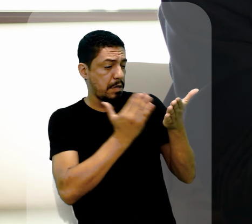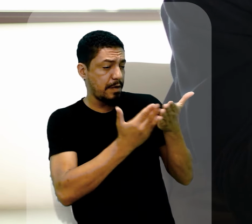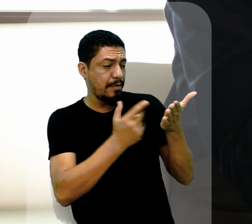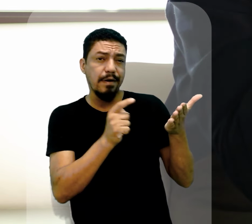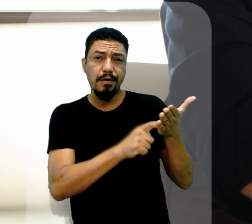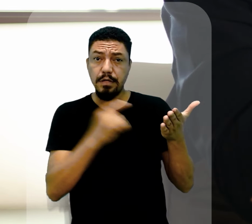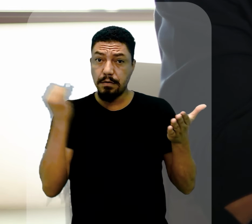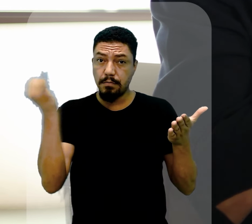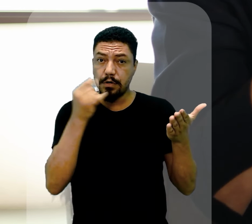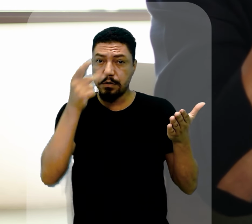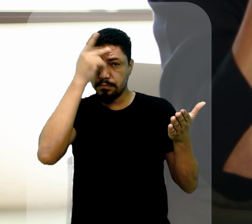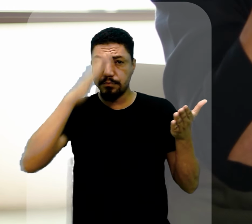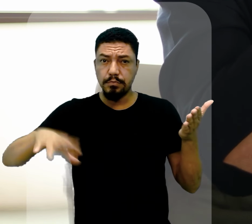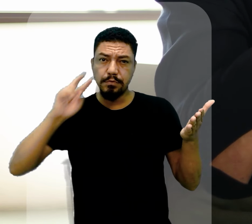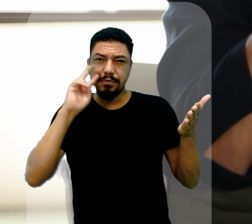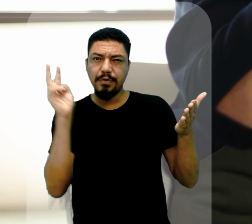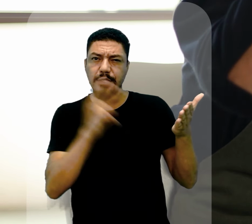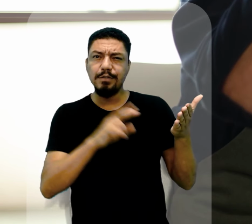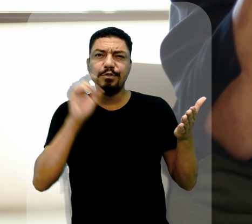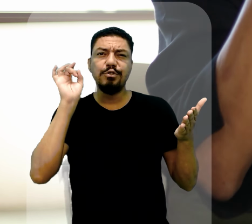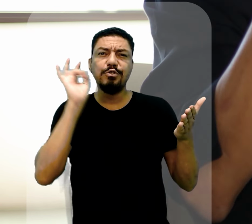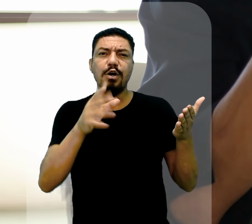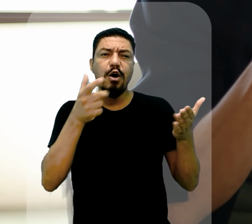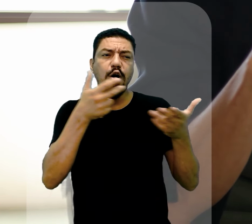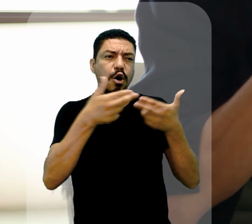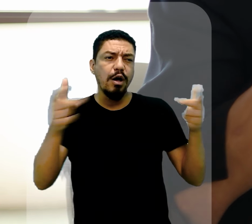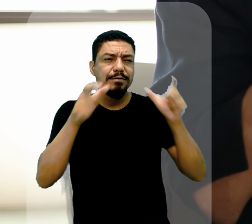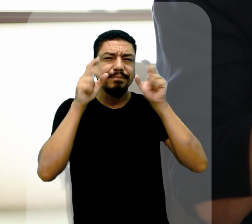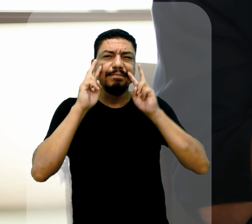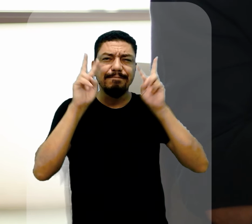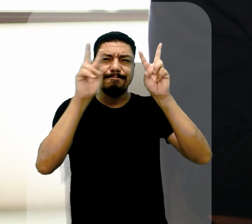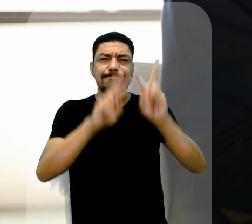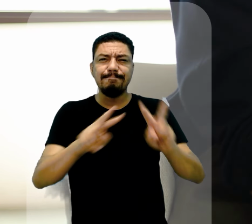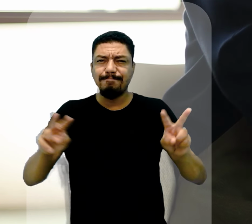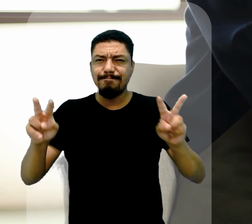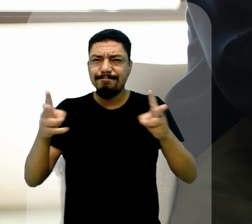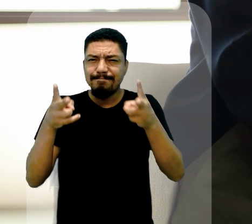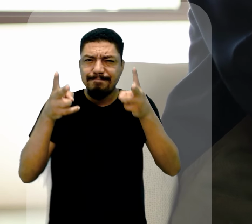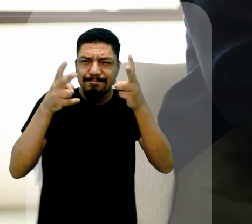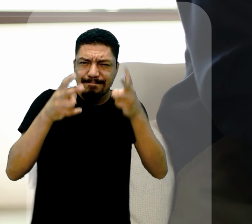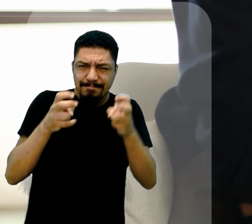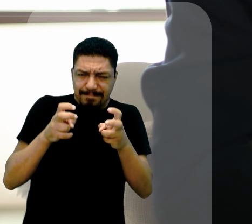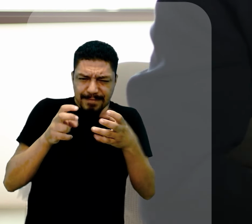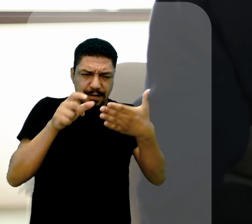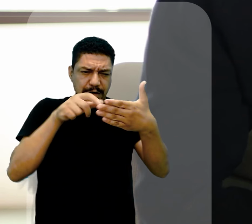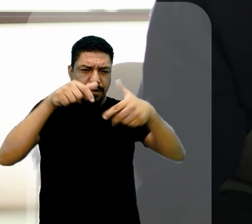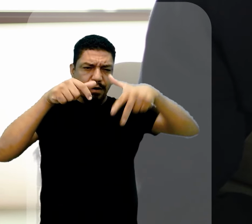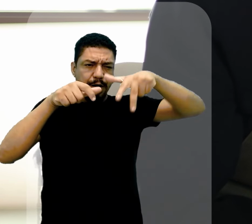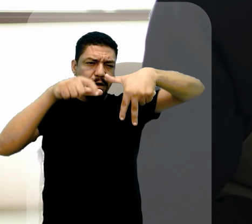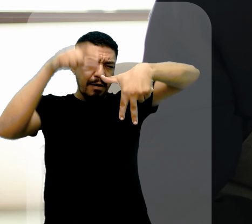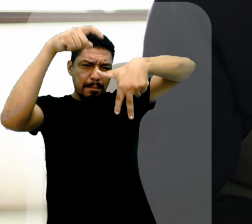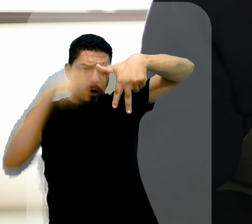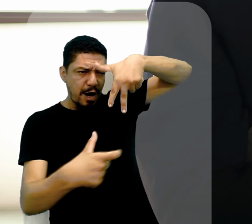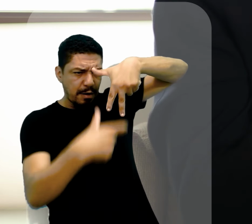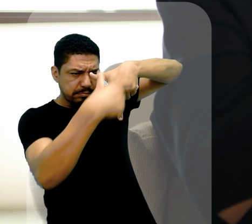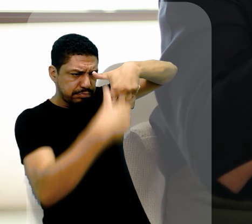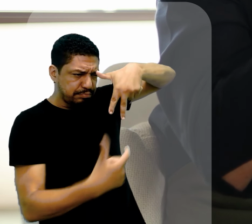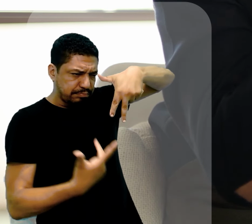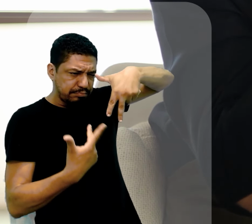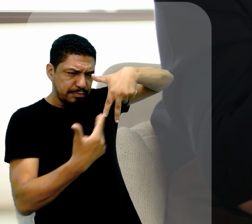visto, porque só o nítido, só o recorte de uma silhueta perfeita eu já vinha fazendo Quando Não Vejo